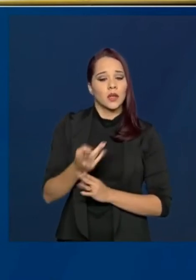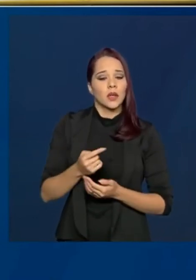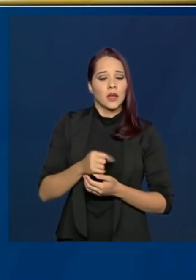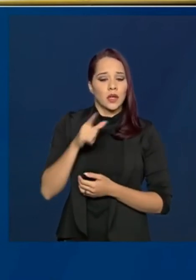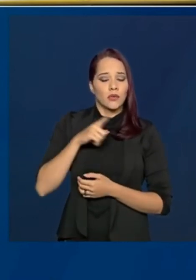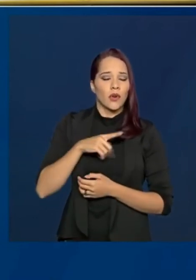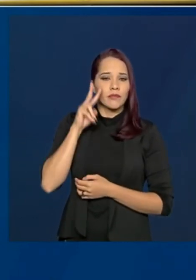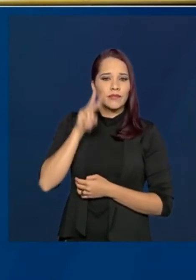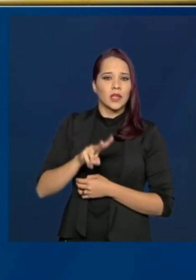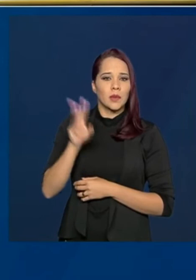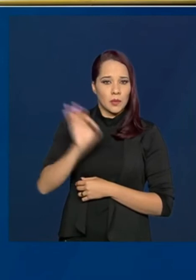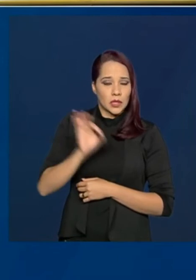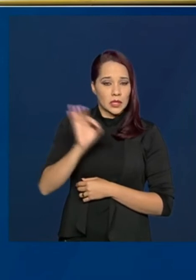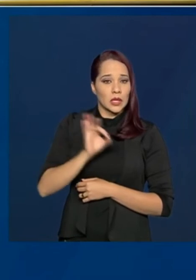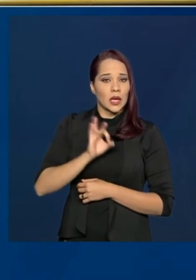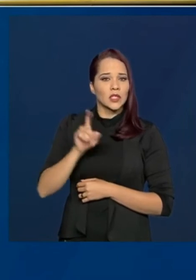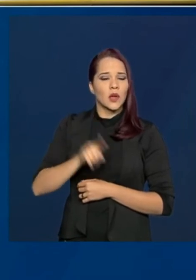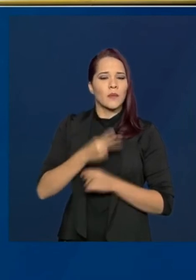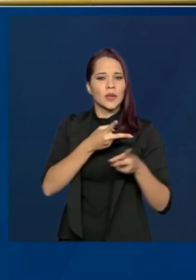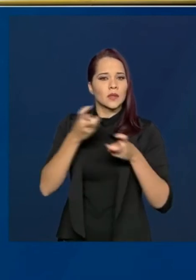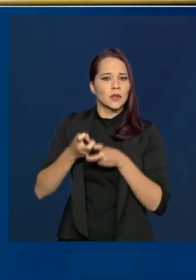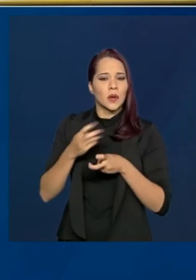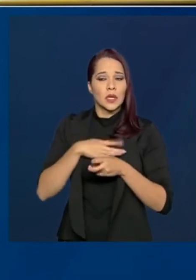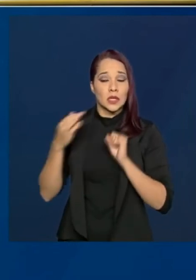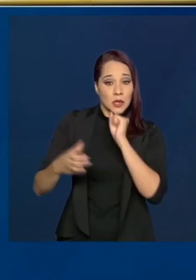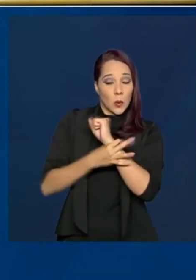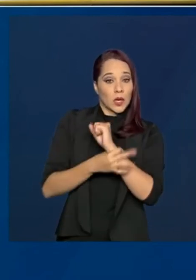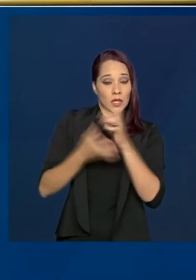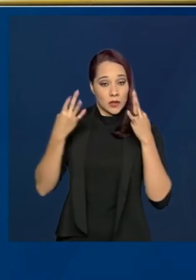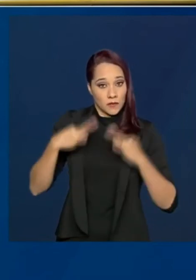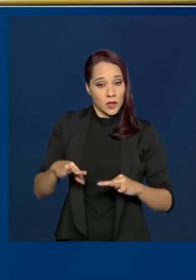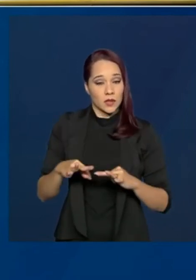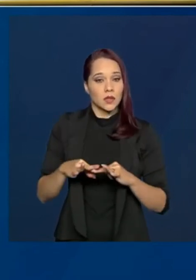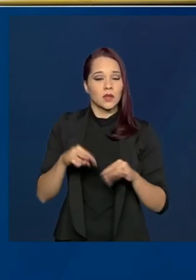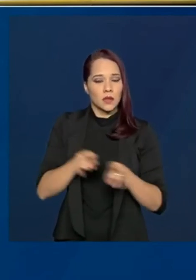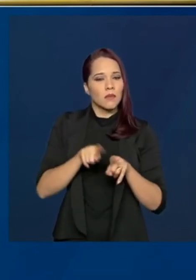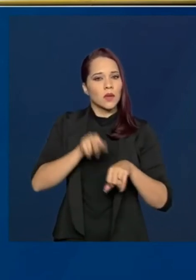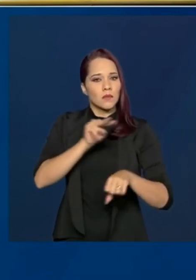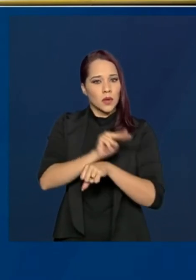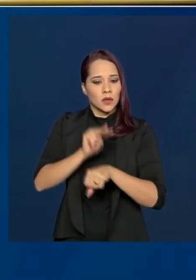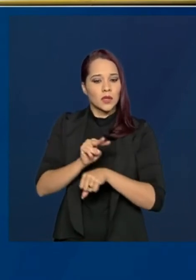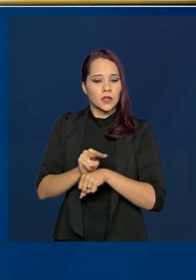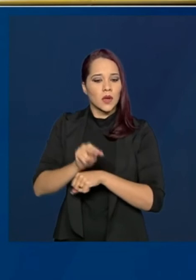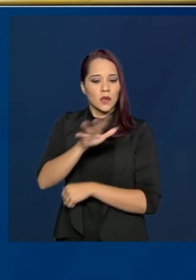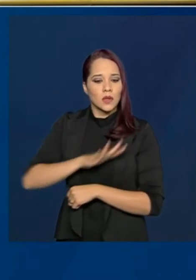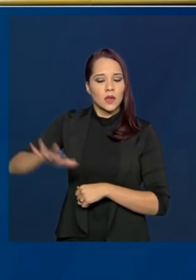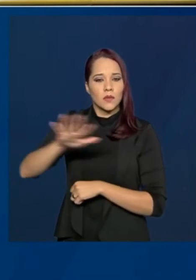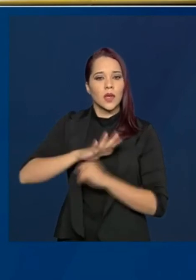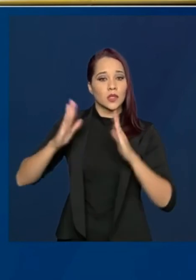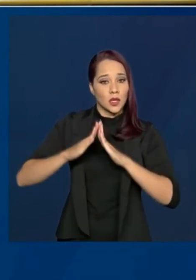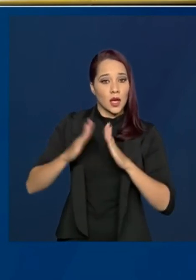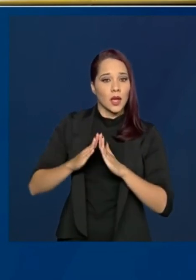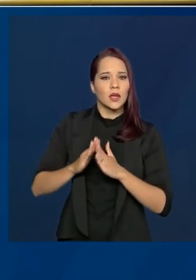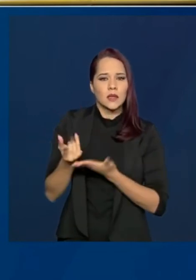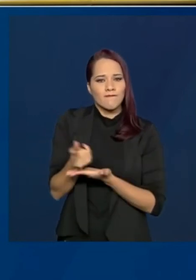pela escala escolhida refere-se à percepção de segurança física e proteção do ambiente no lar,